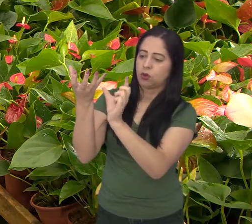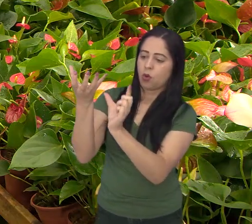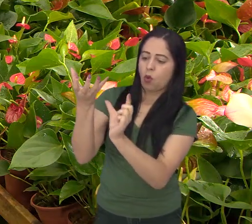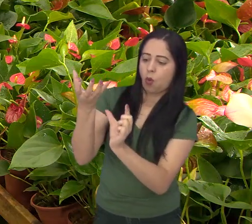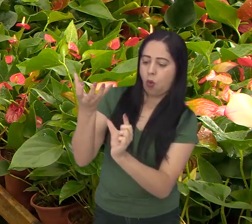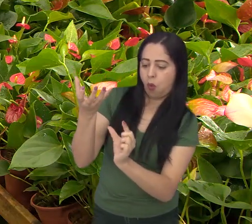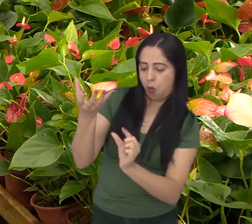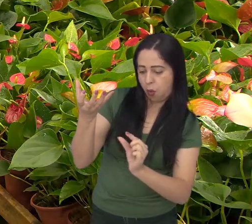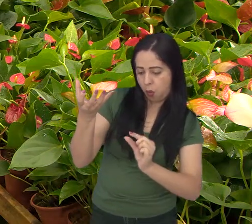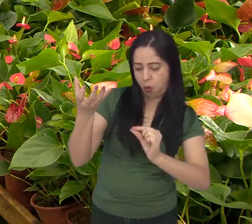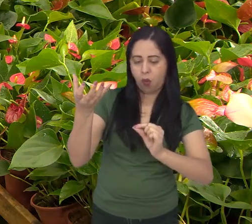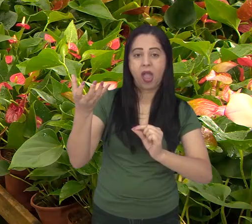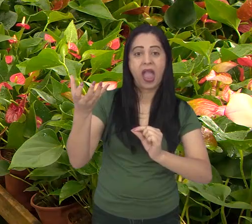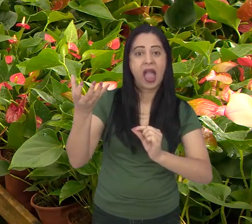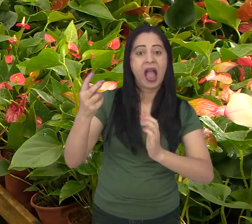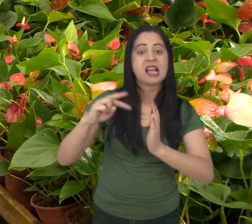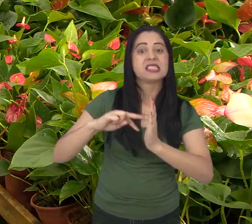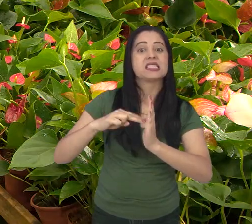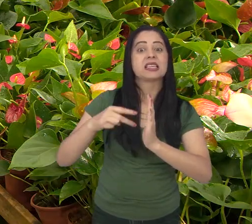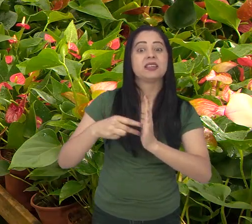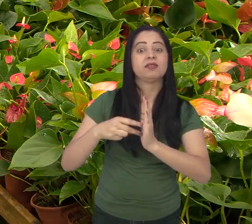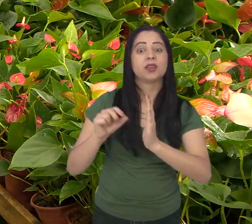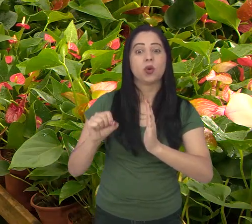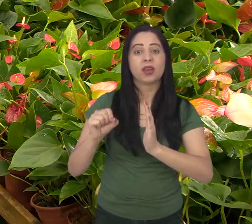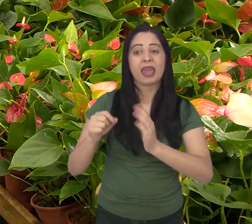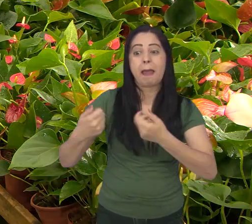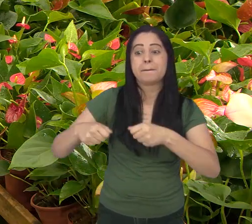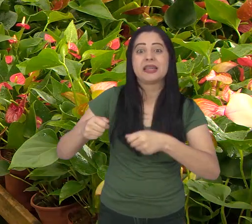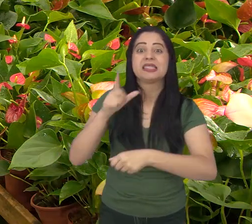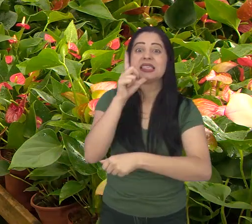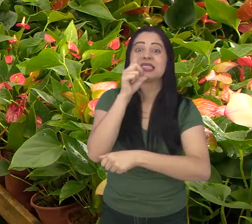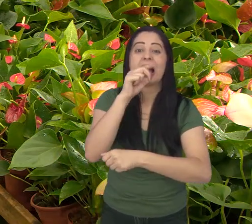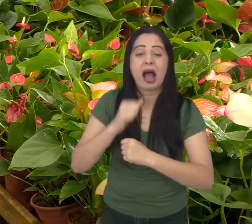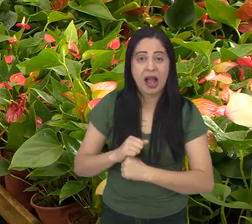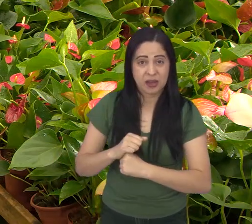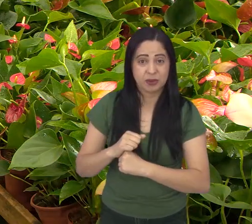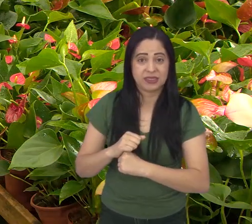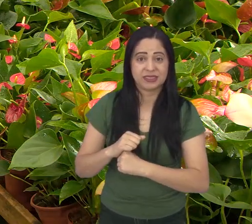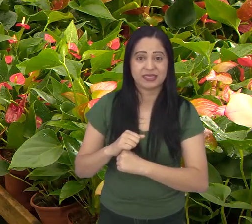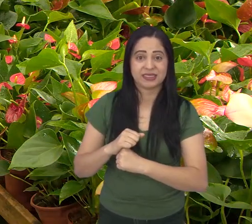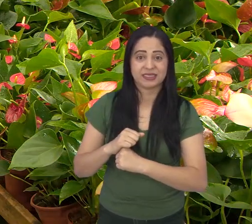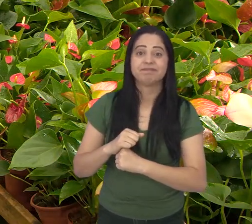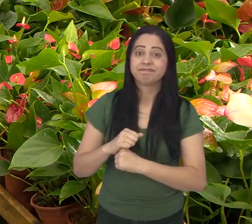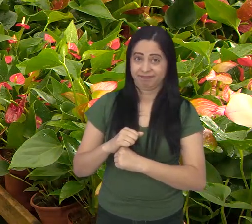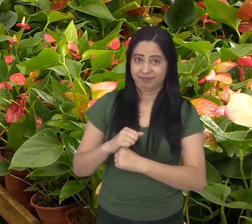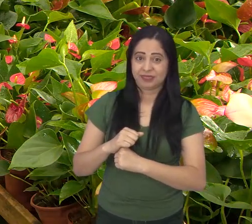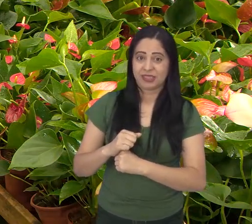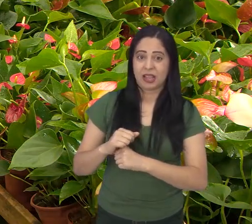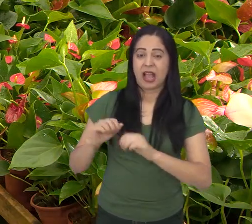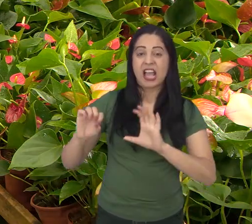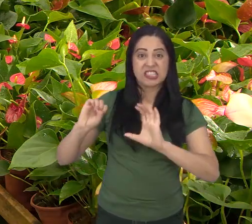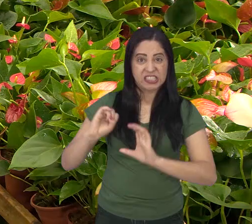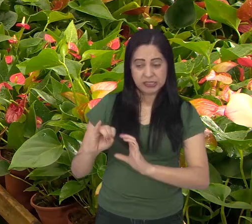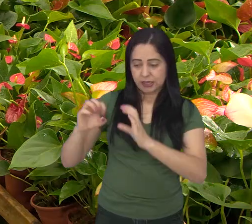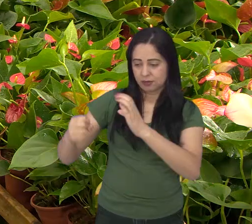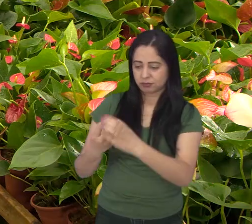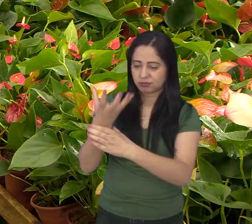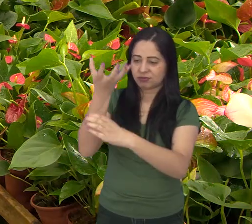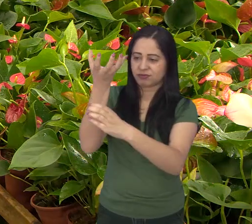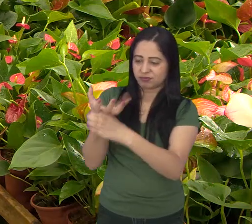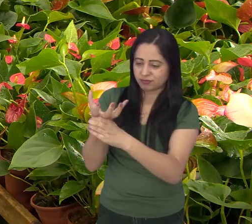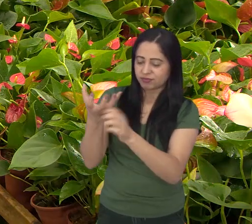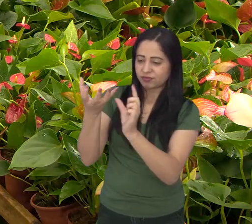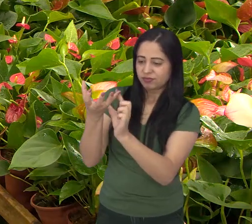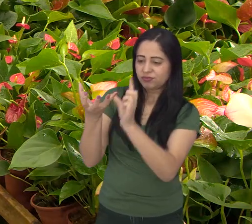o chão como que mostrando para a gente que, olha, eu preciso de água no meu pezinho. Então ela faz isso, elas mostram